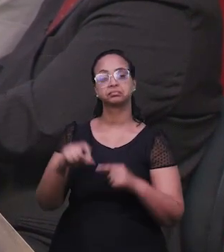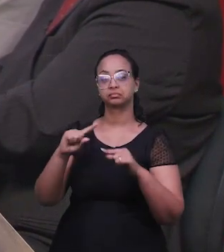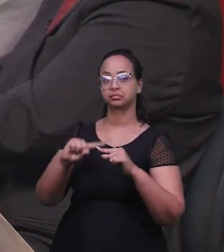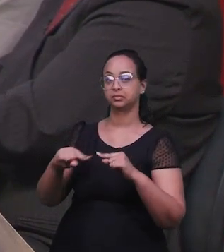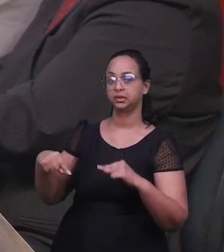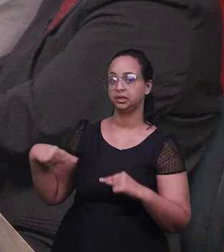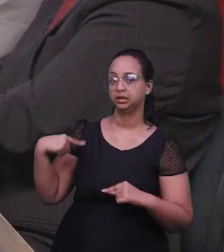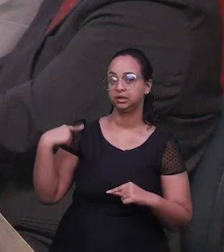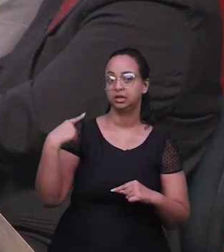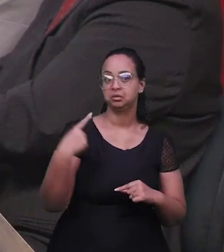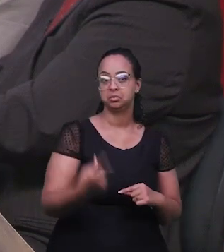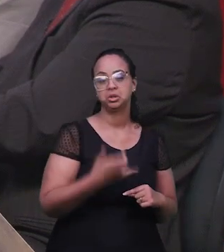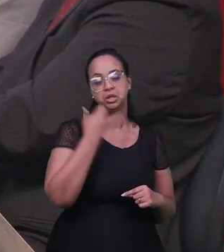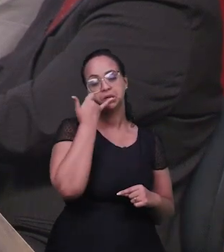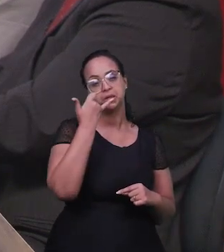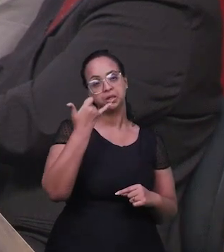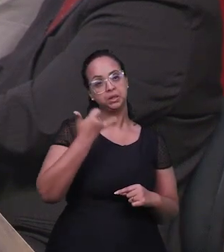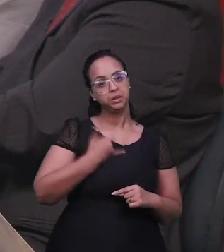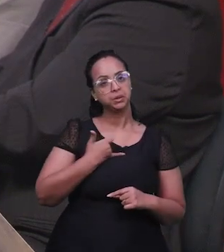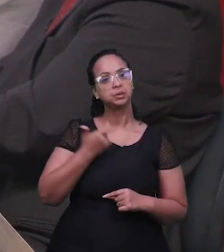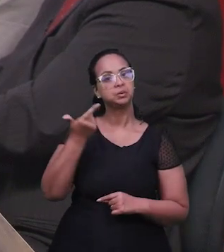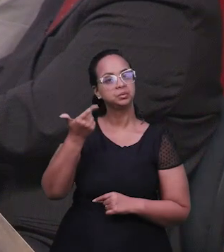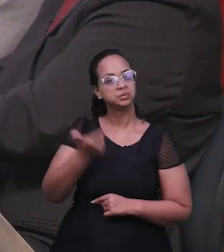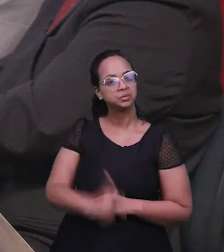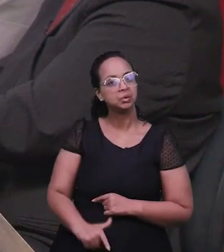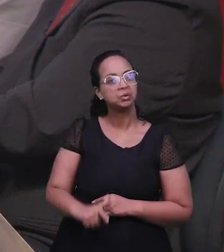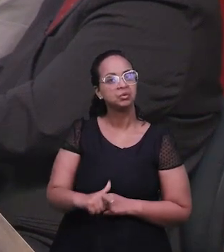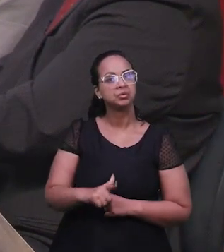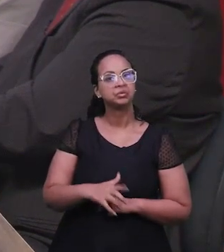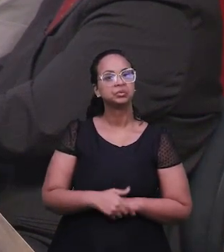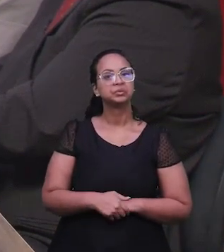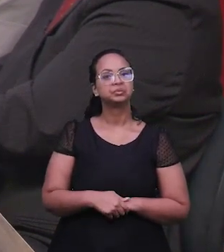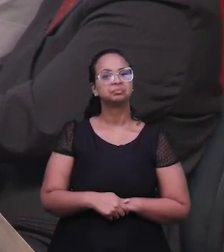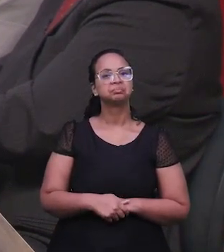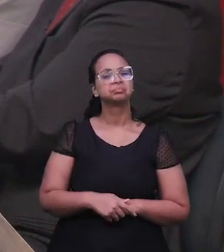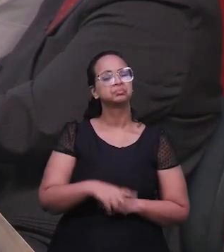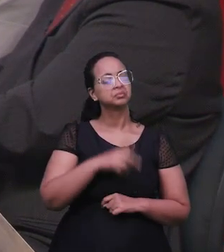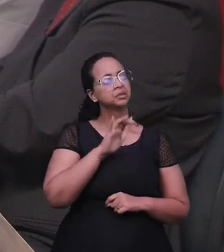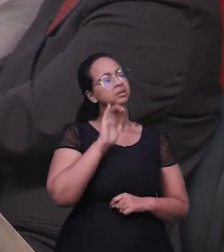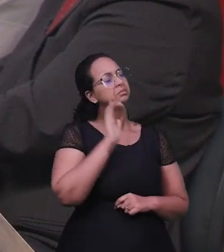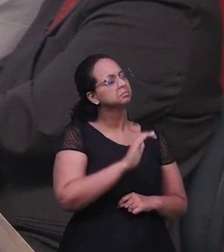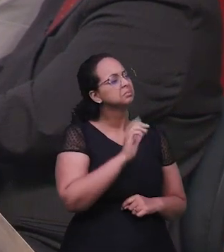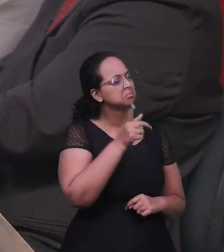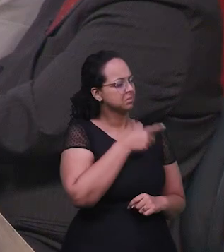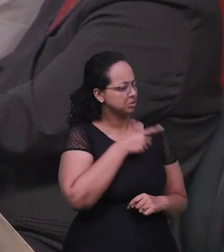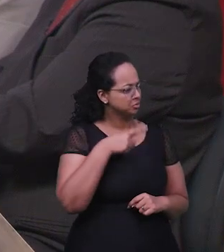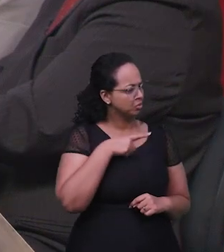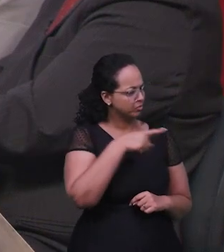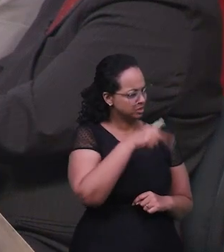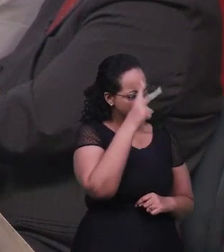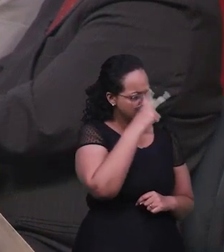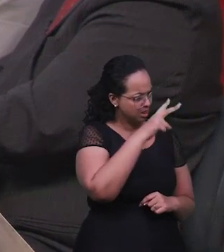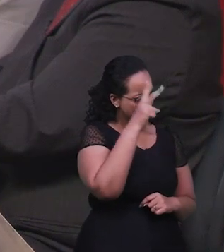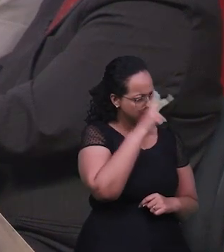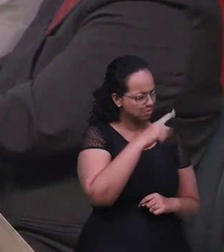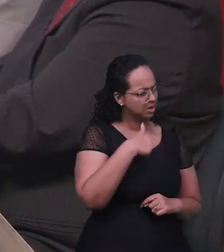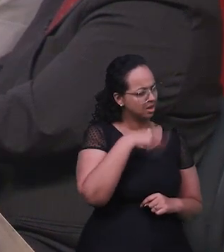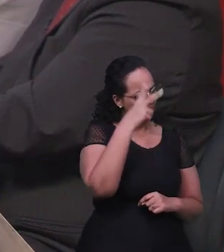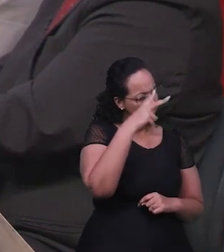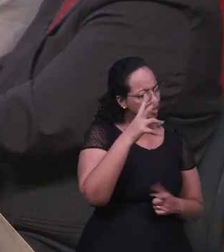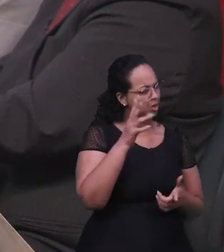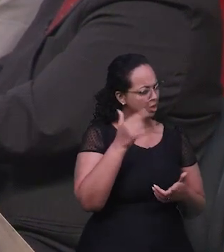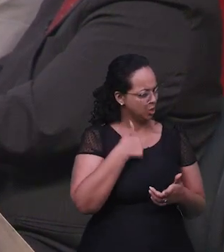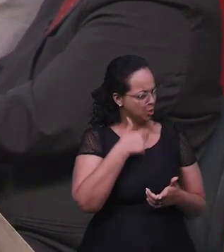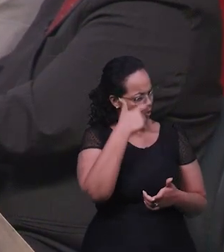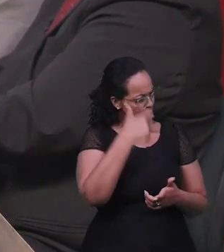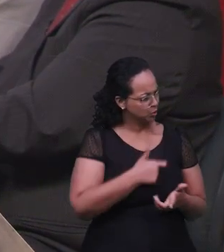Uns dias depois, ele ligou e falou: pastor, o senhor está lembrado de mim? Eu sou aquele